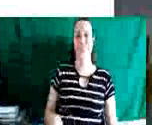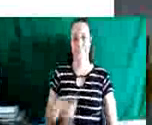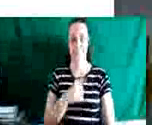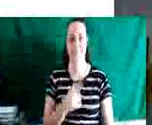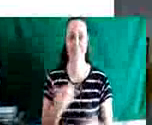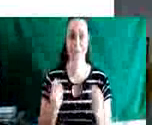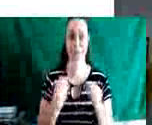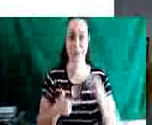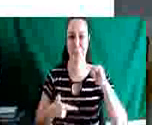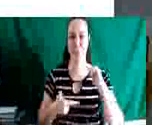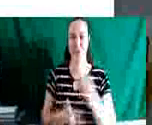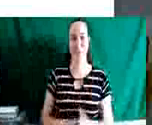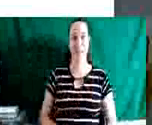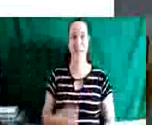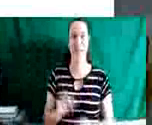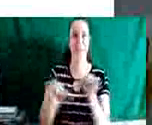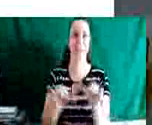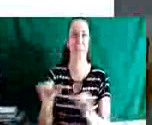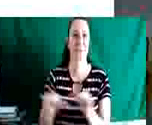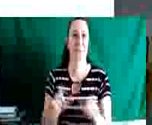tá? Lá